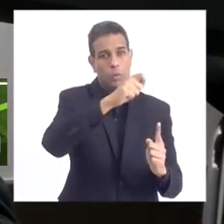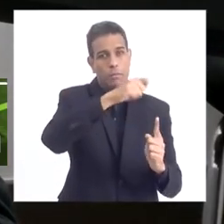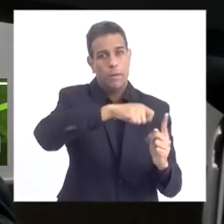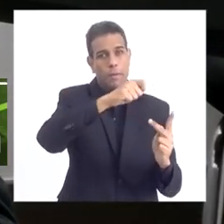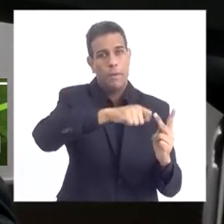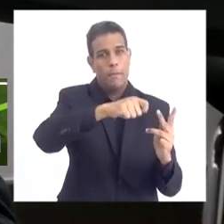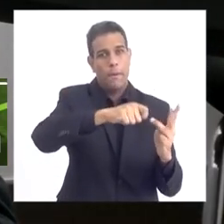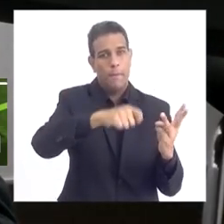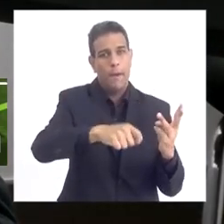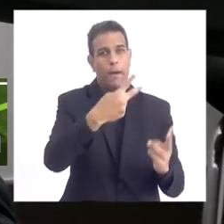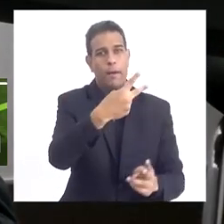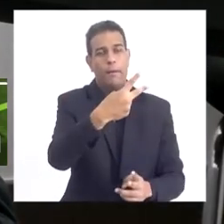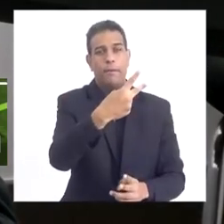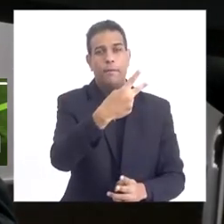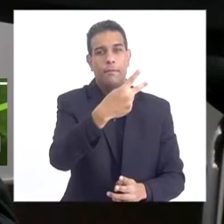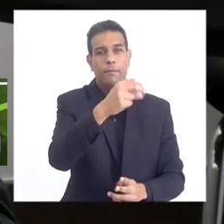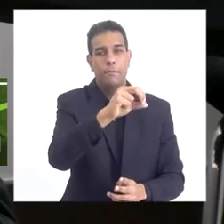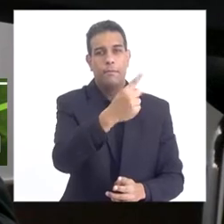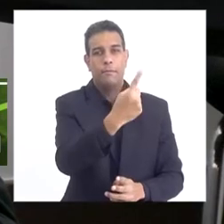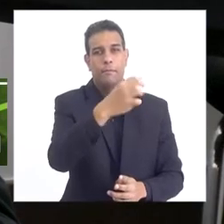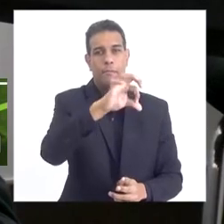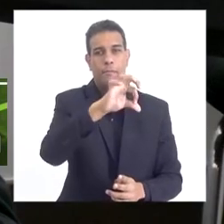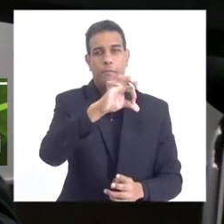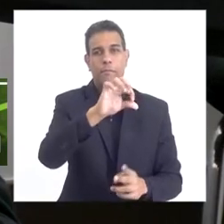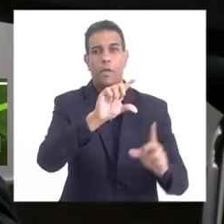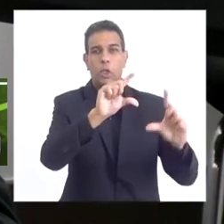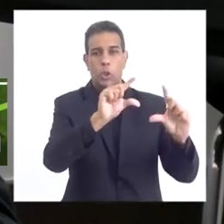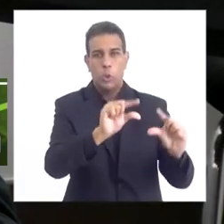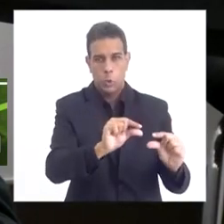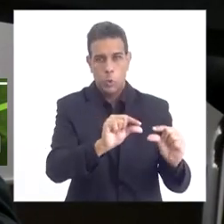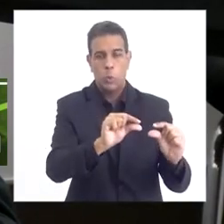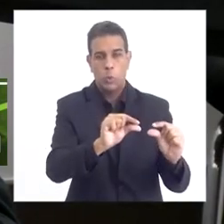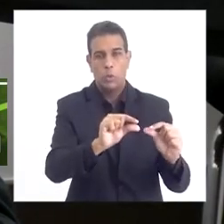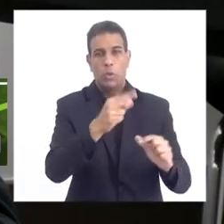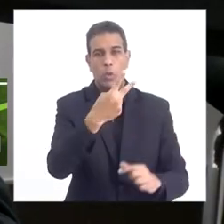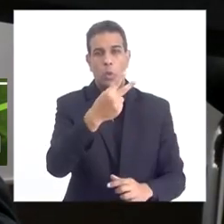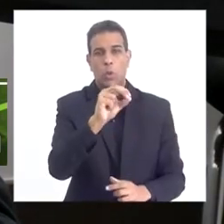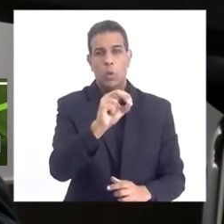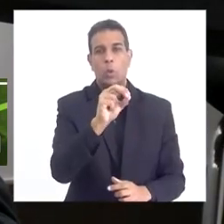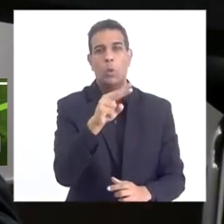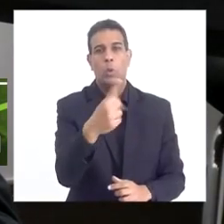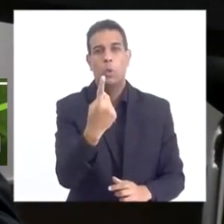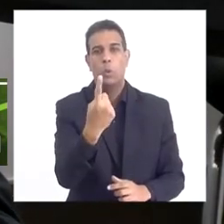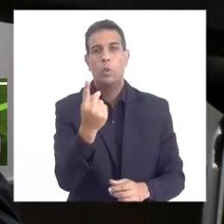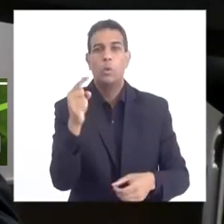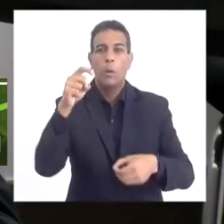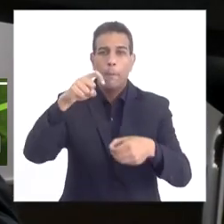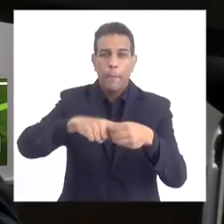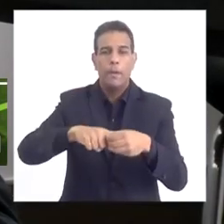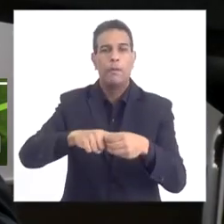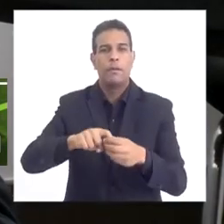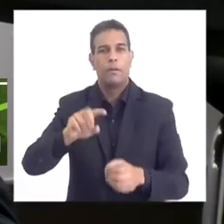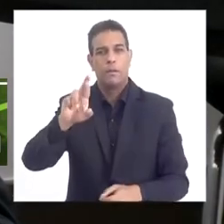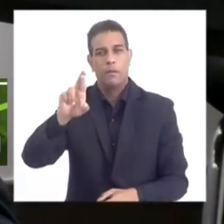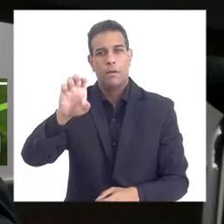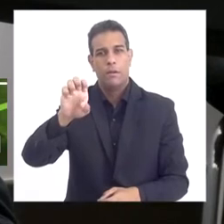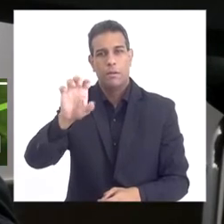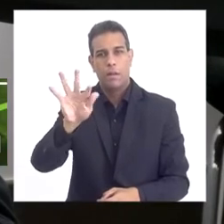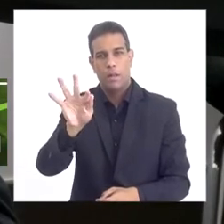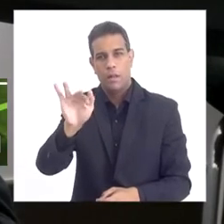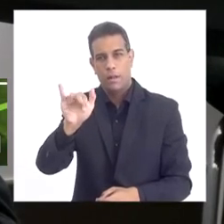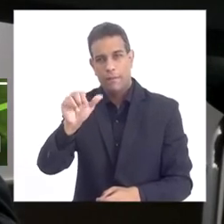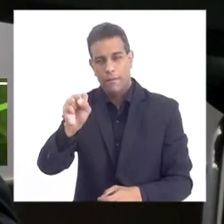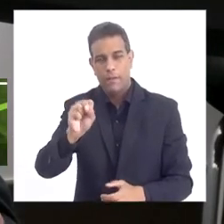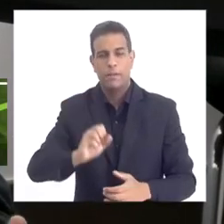E subtrair do segundo quadrimestre de 21 o refis, porque aí